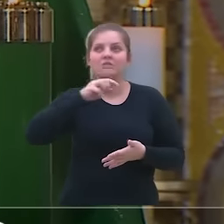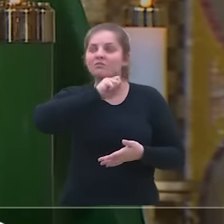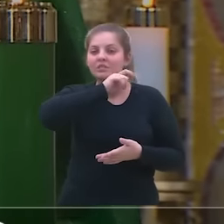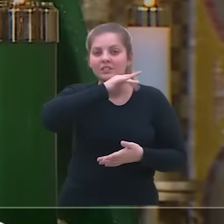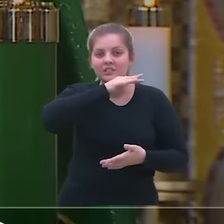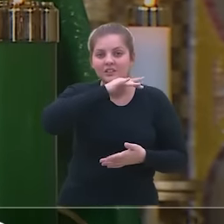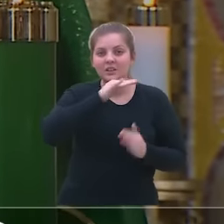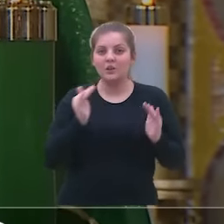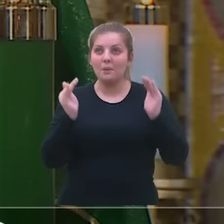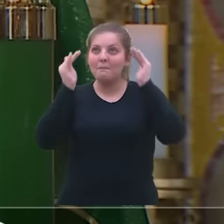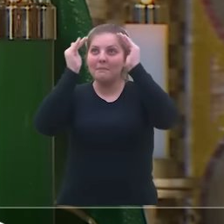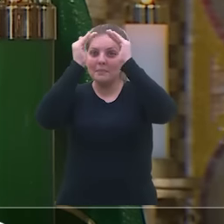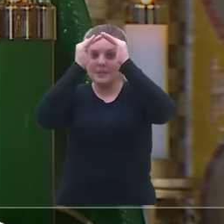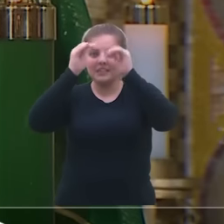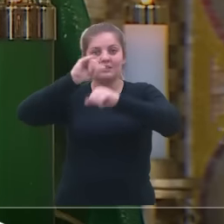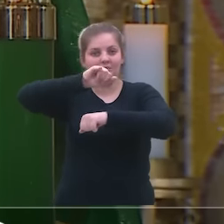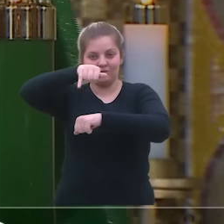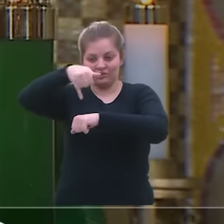Jerusalém